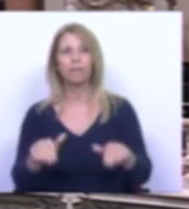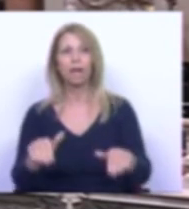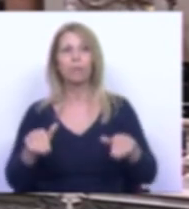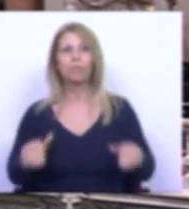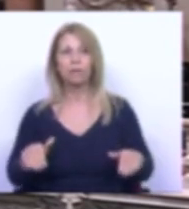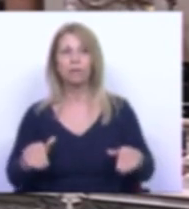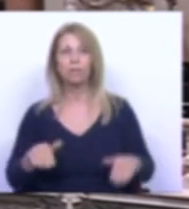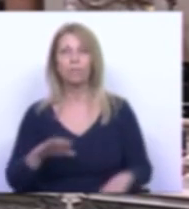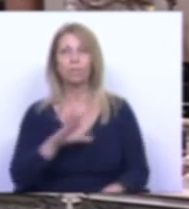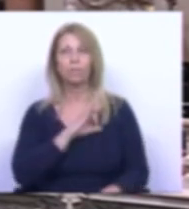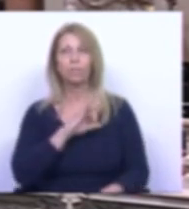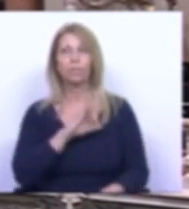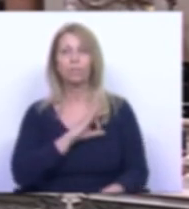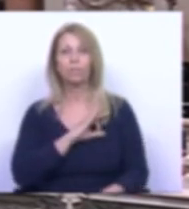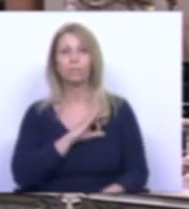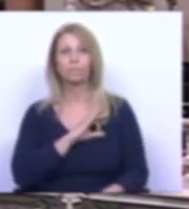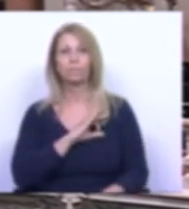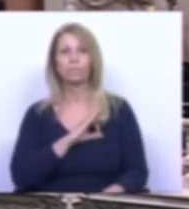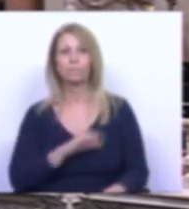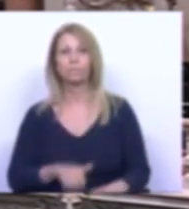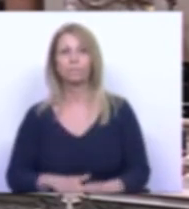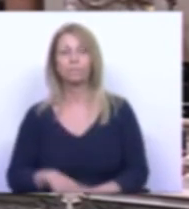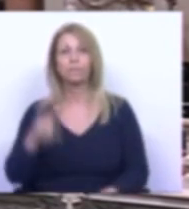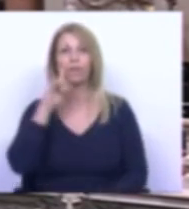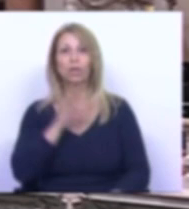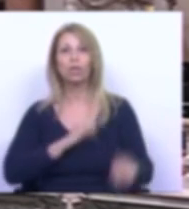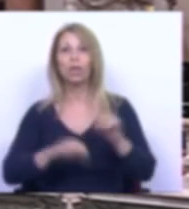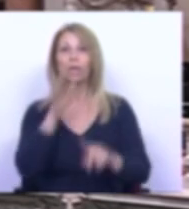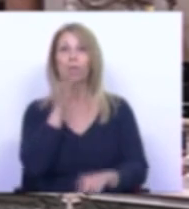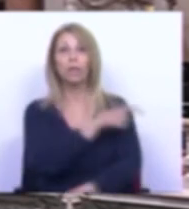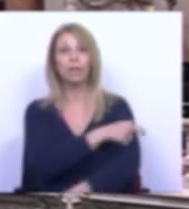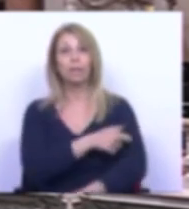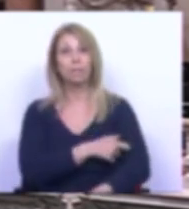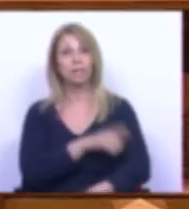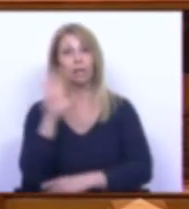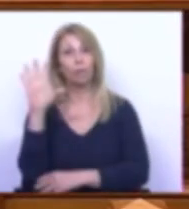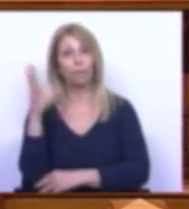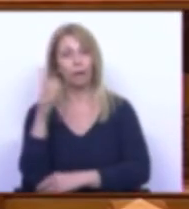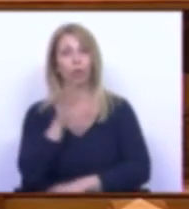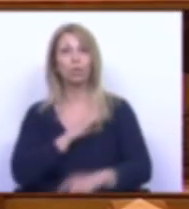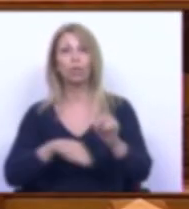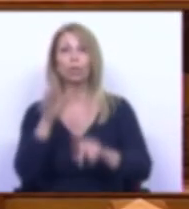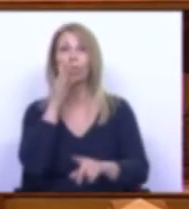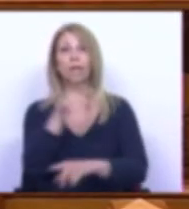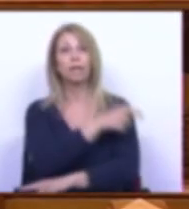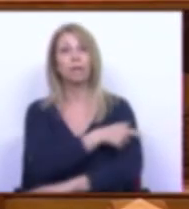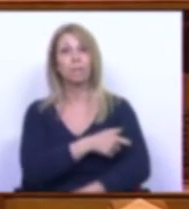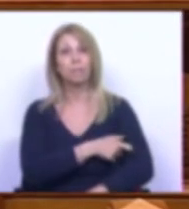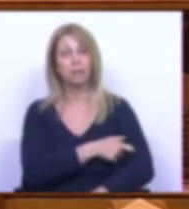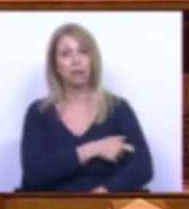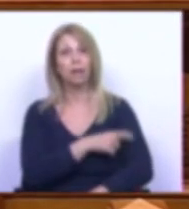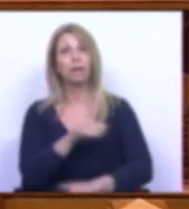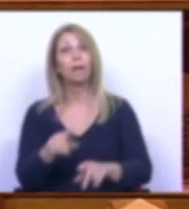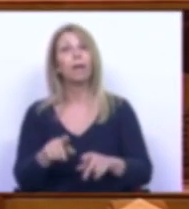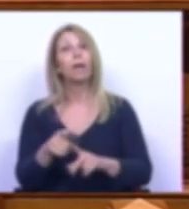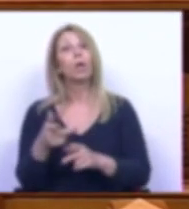causas da mortalidade em 2020 e 2021. Será ainda discutida uma proposta do Governo sobre cooperação internacional na área